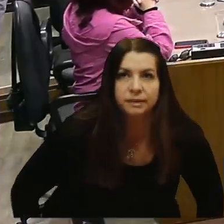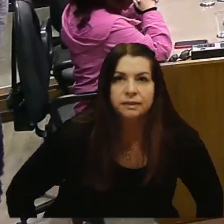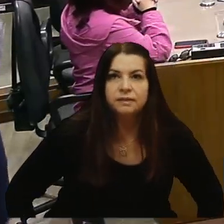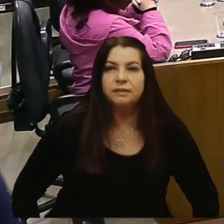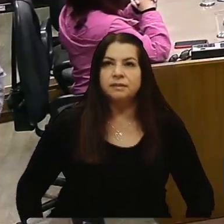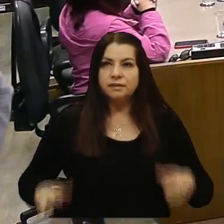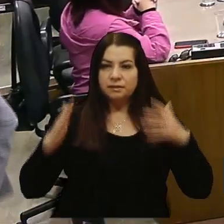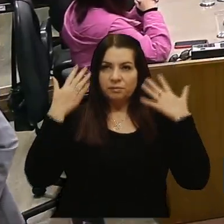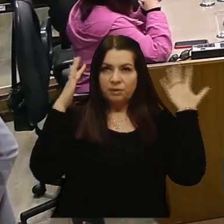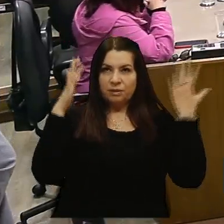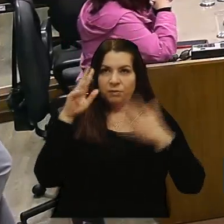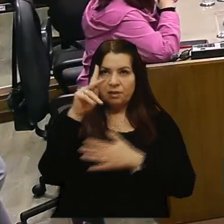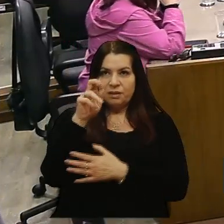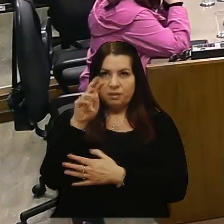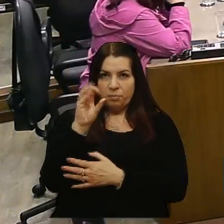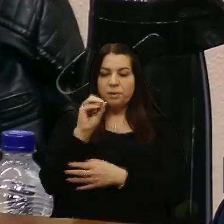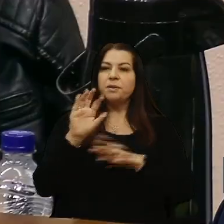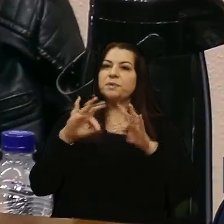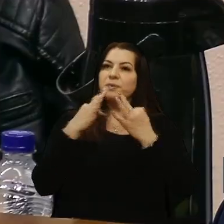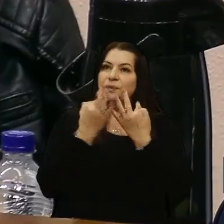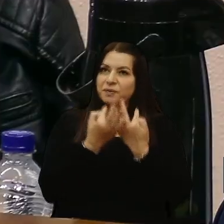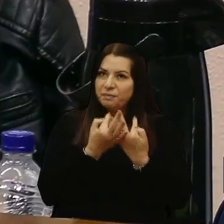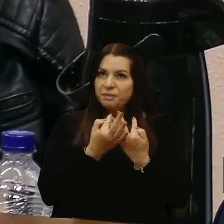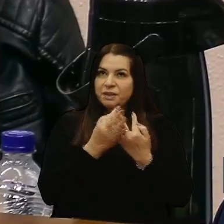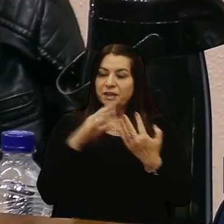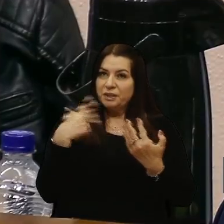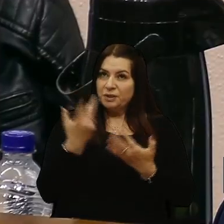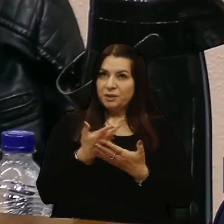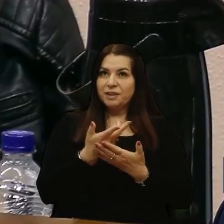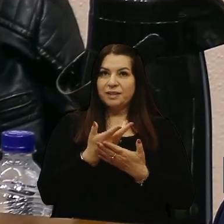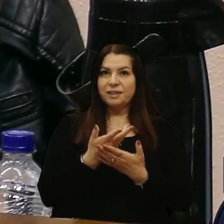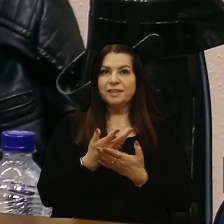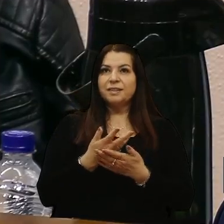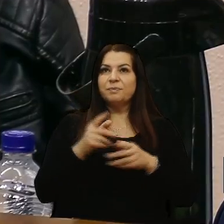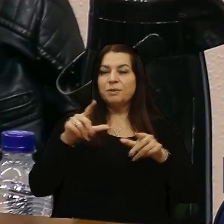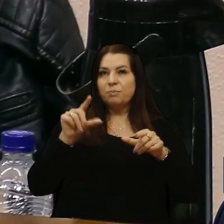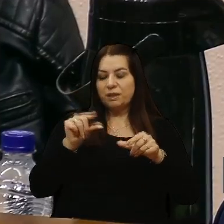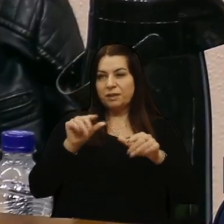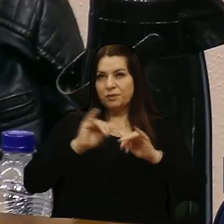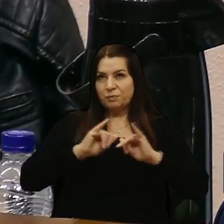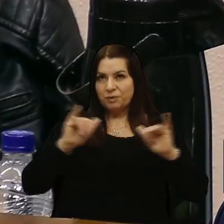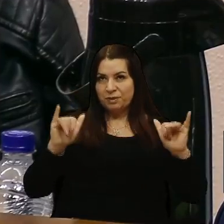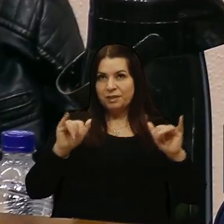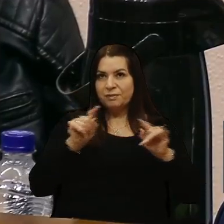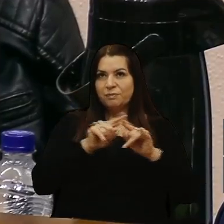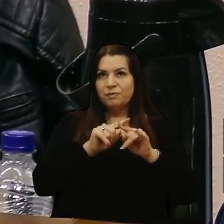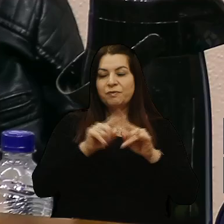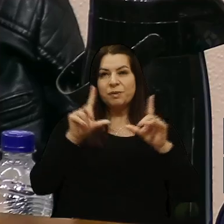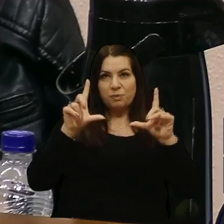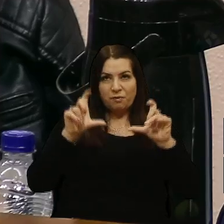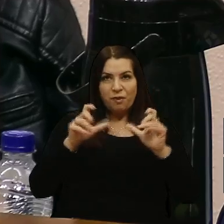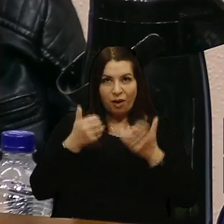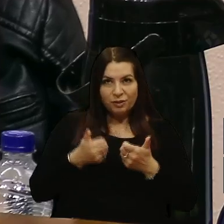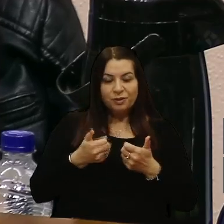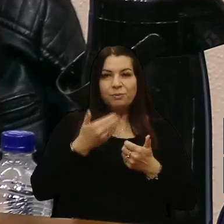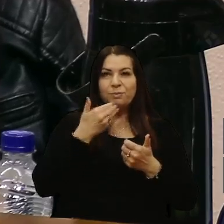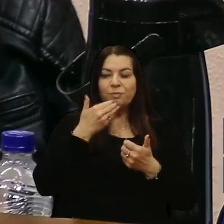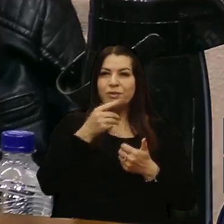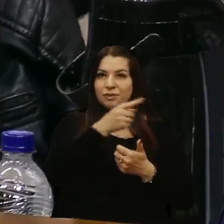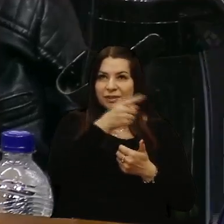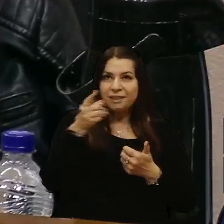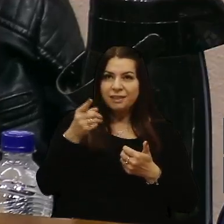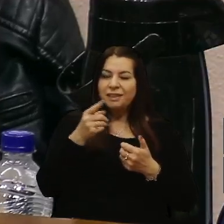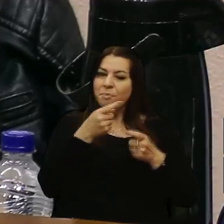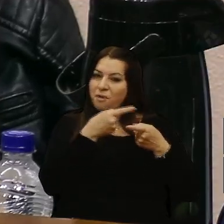Parabéns, Pedro, a família. Nós vamos acabar o espaço das pequenas comunicações e vamos fazer uma foto. E eu solicito, já que a senhora